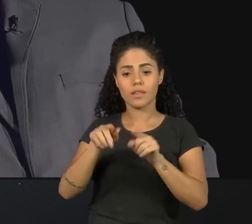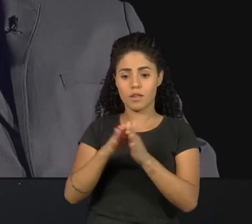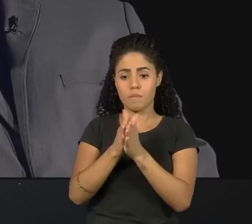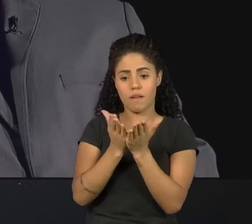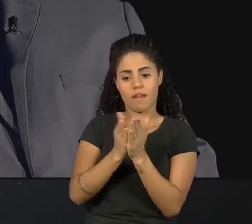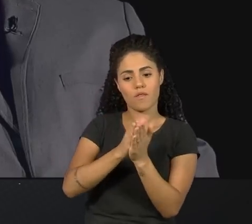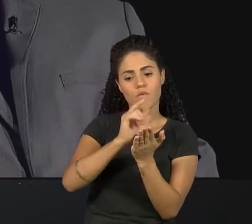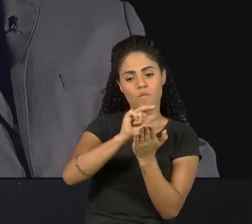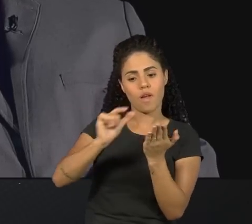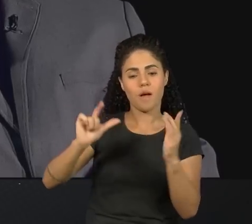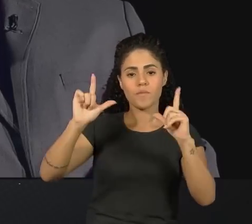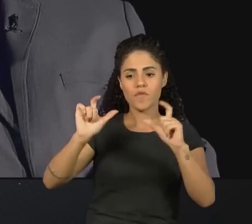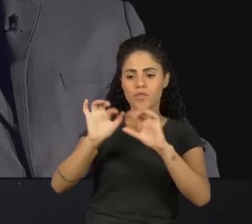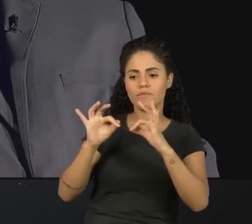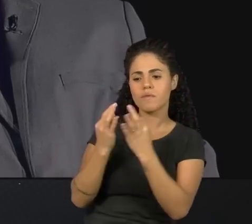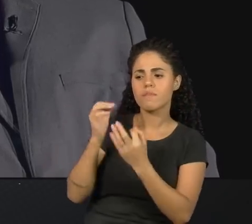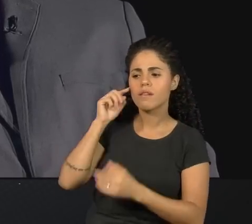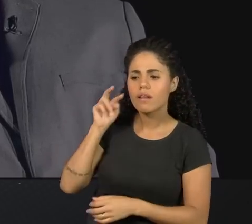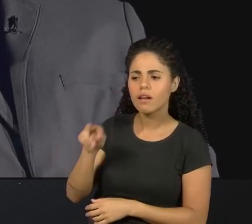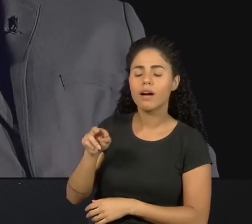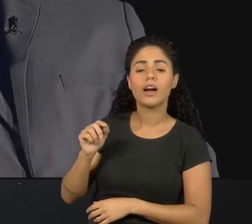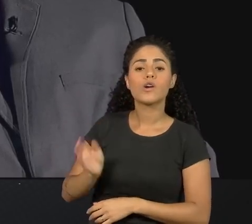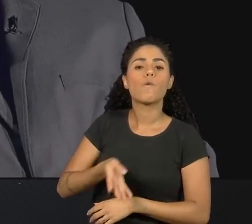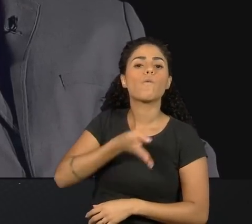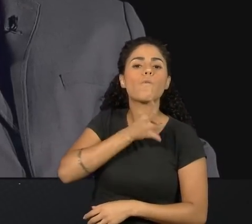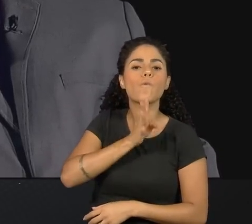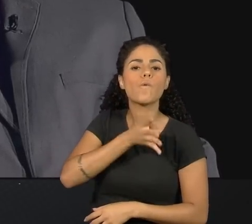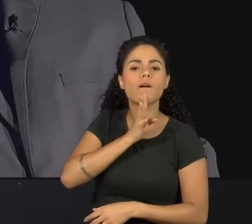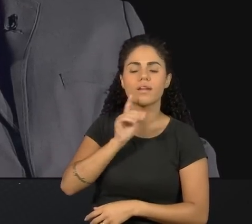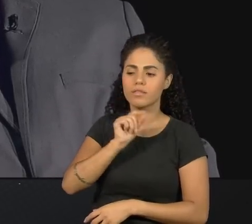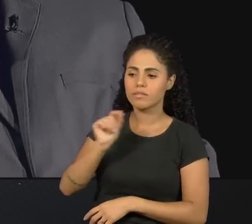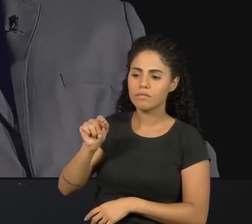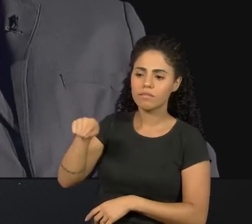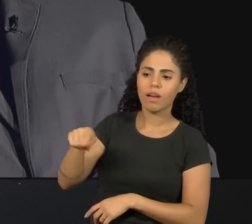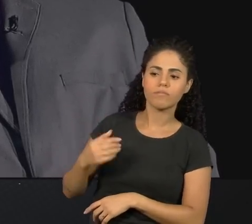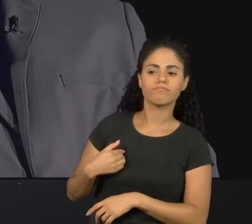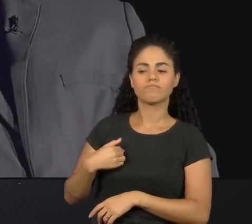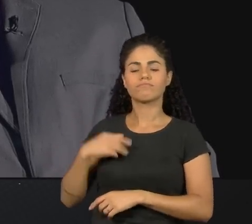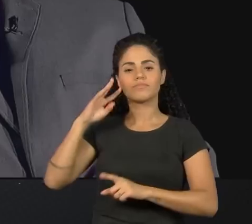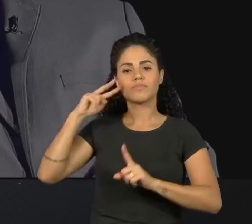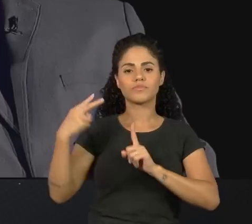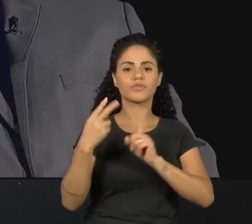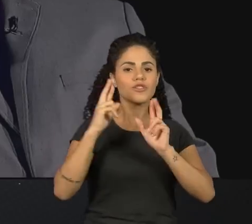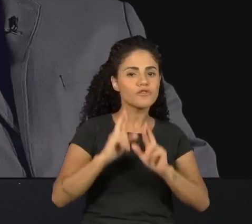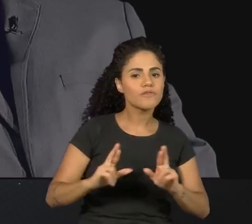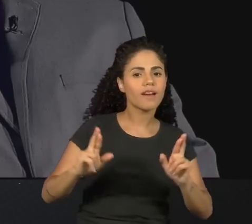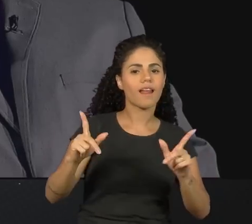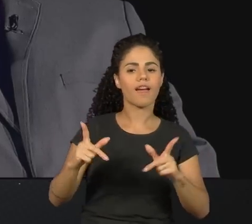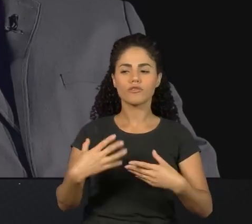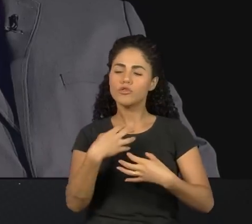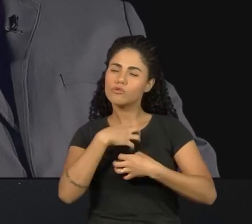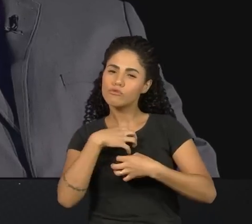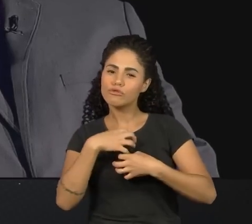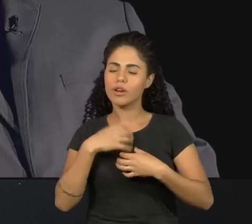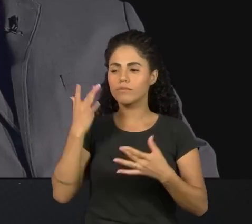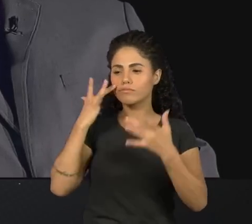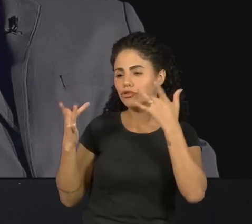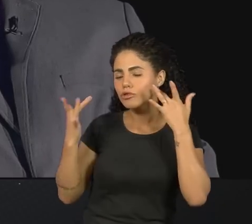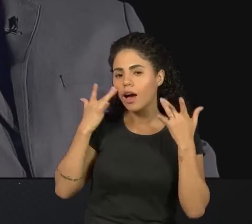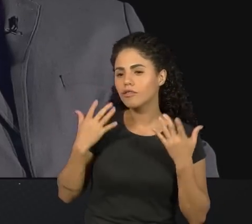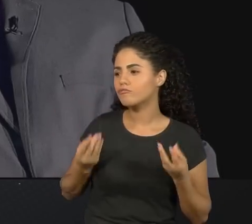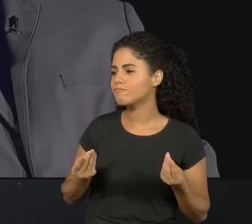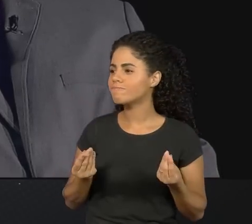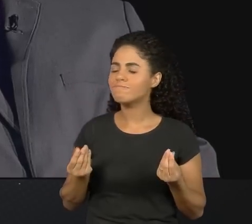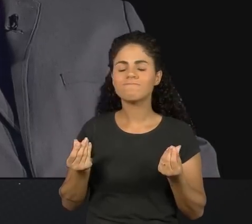gente conhece o Farjala de uma artesania, de um teatro